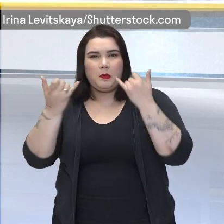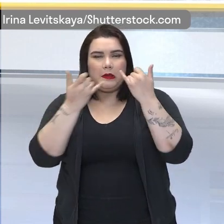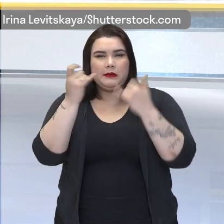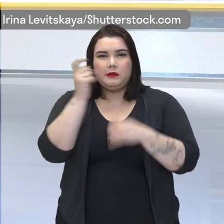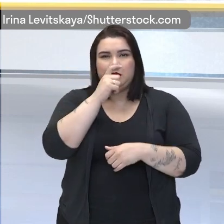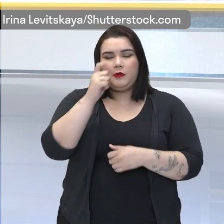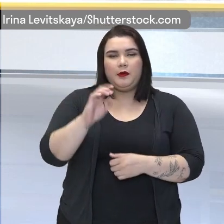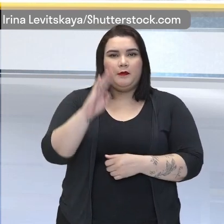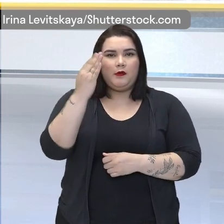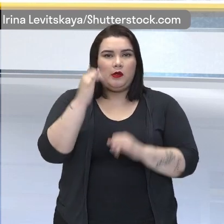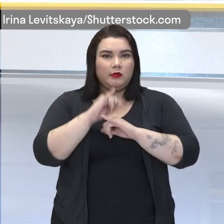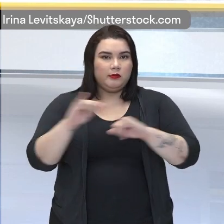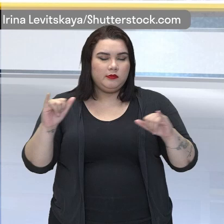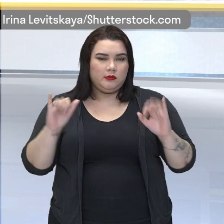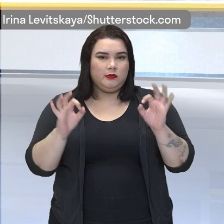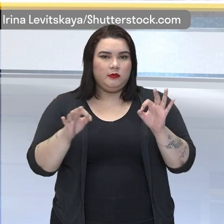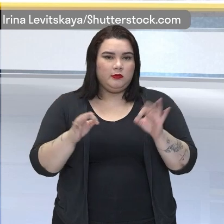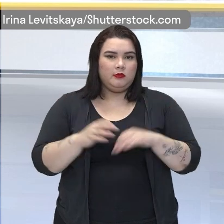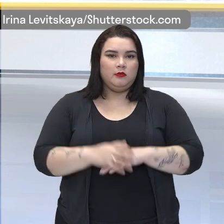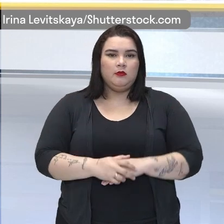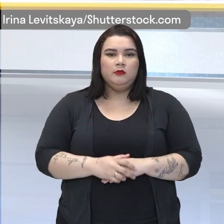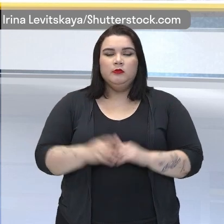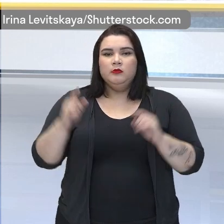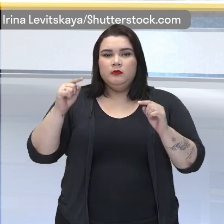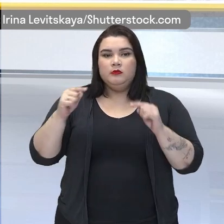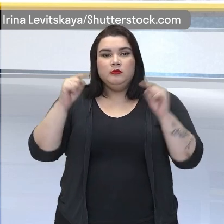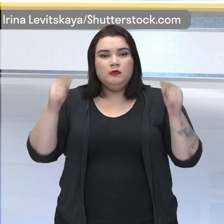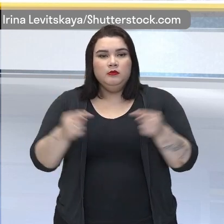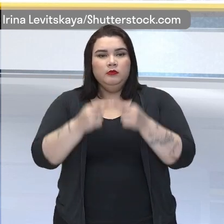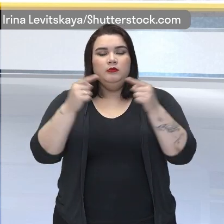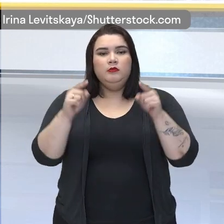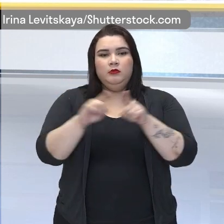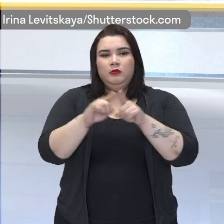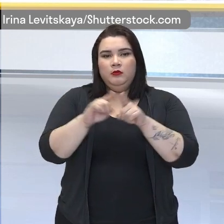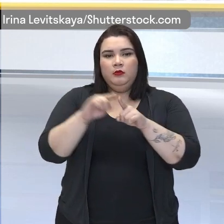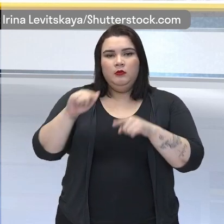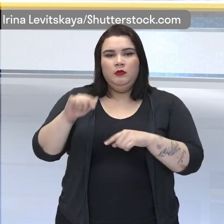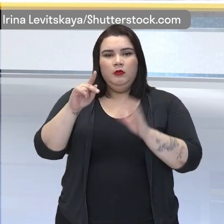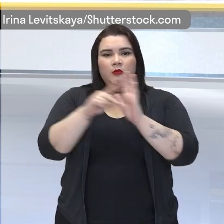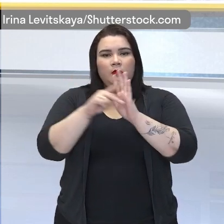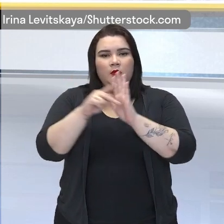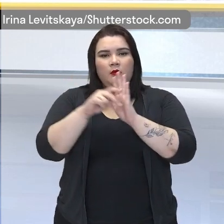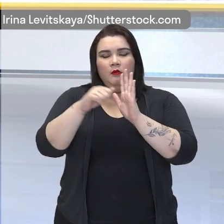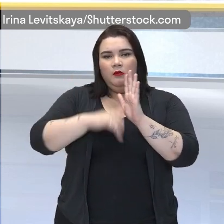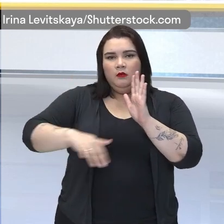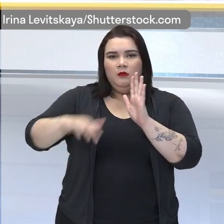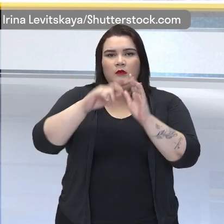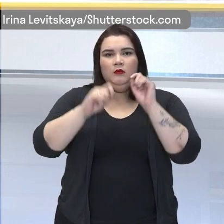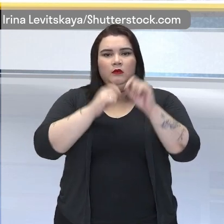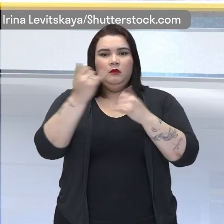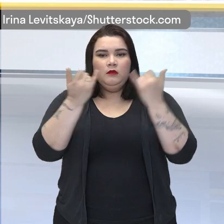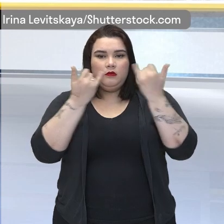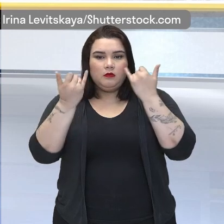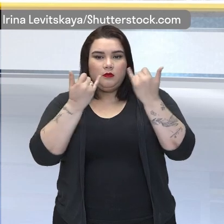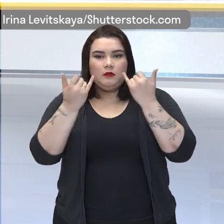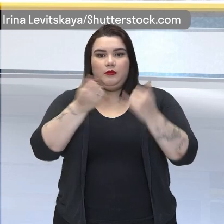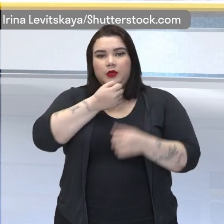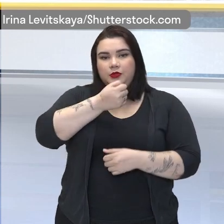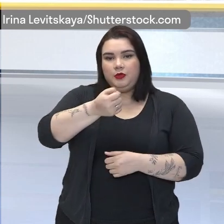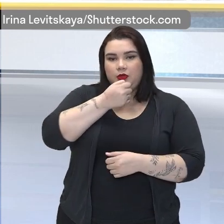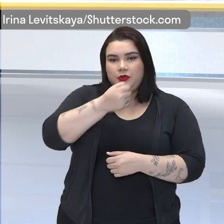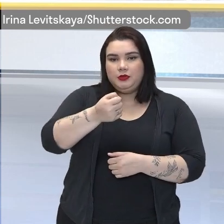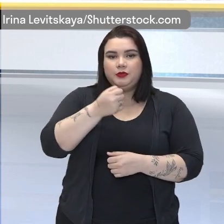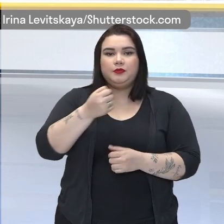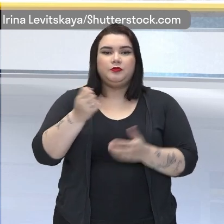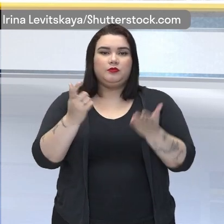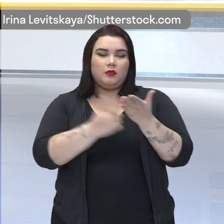são gêneros jornalísticos, tá? Elas também se inserem ali naquele espaço das informações jornalísticas de um jornal, de